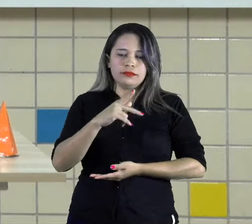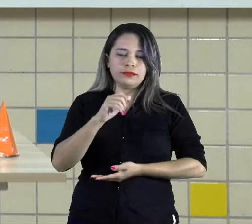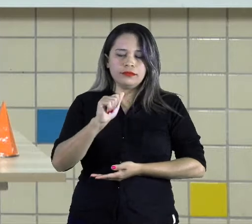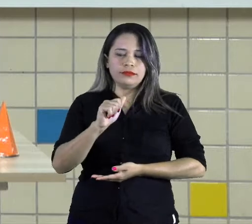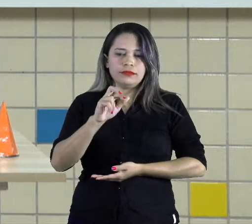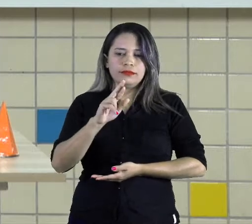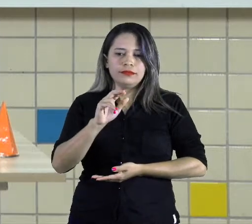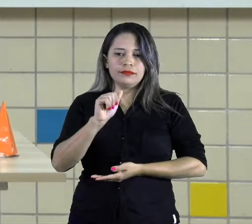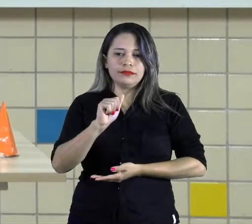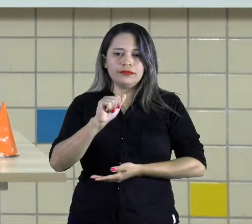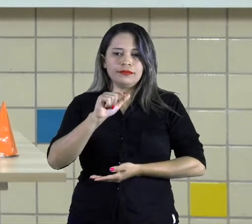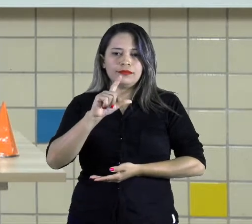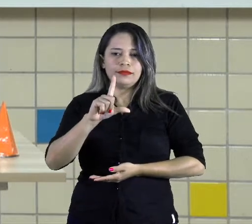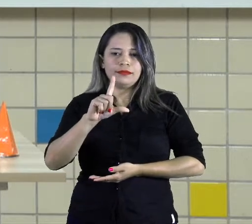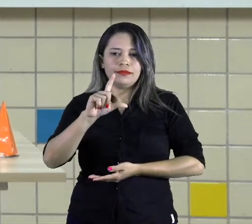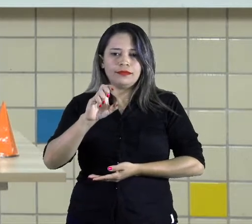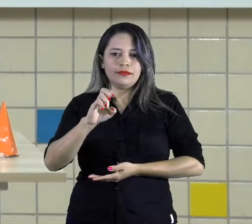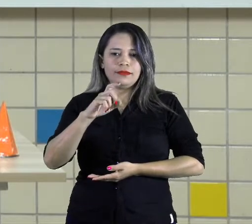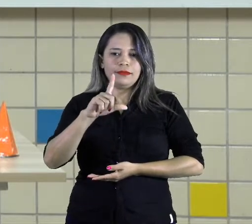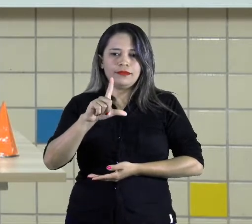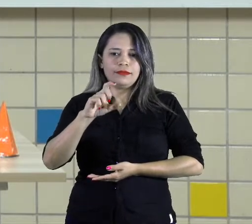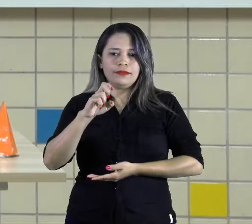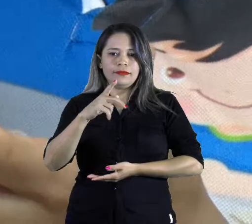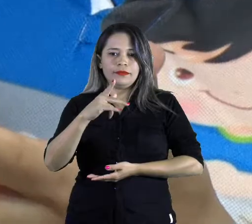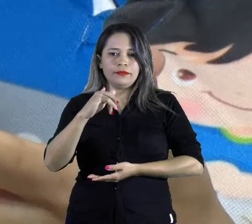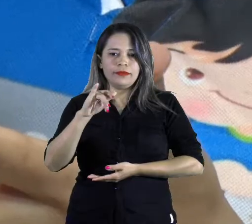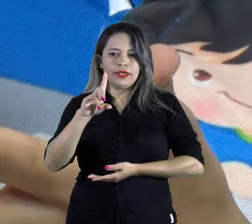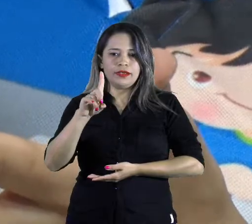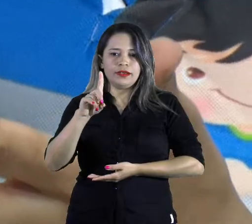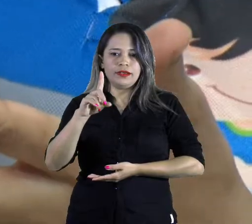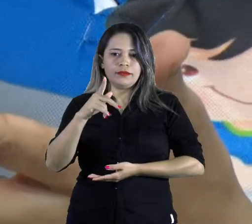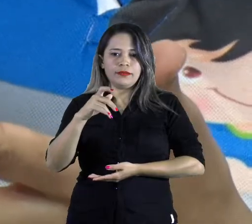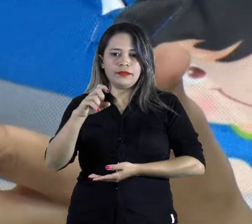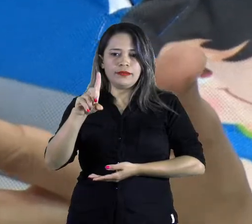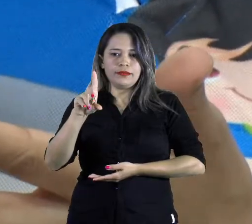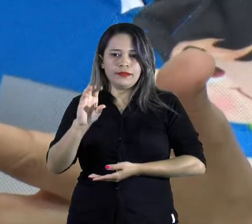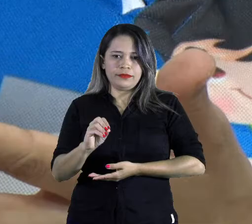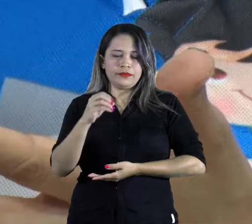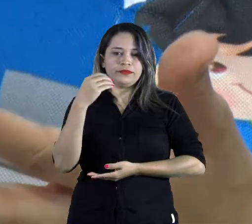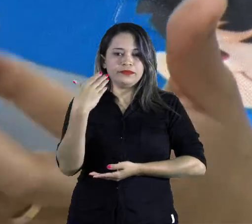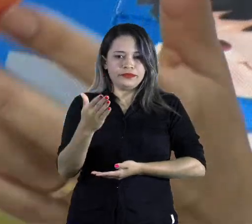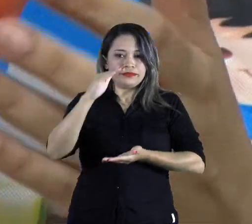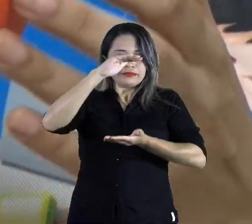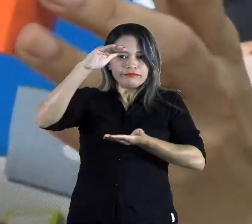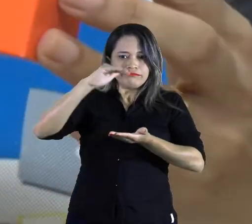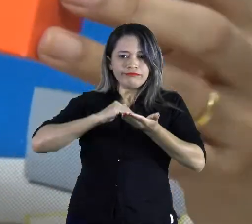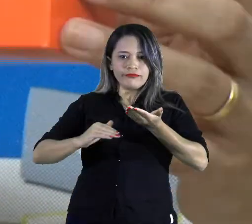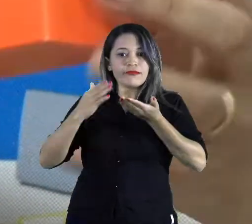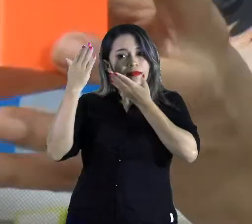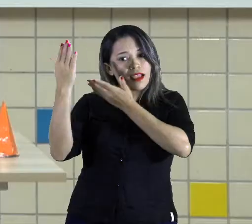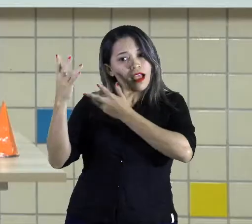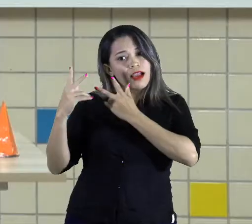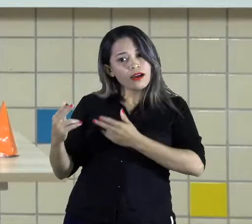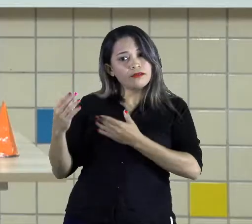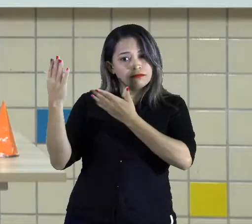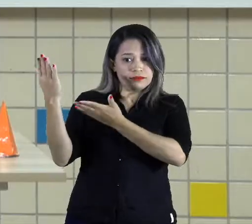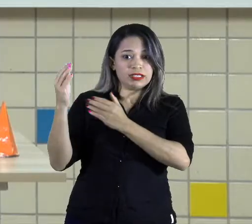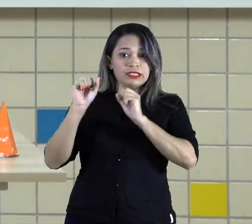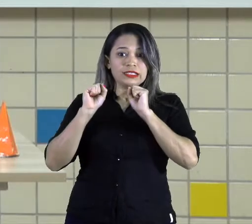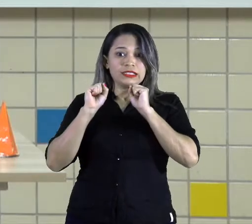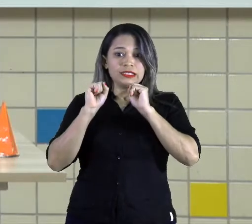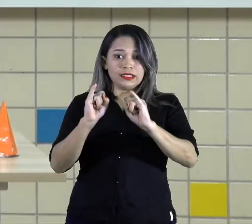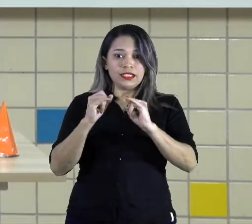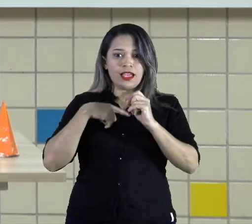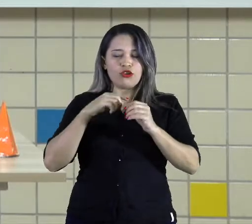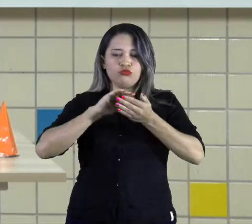só, a caixinha de remédio é como se fosse um paralelepípedo, ela é um paralelepípedo. Então, se eu